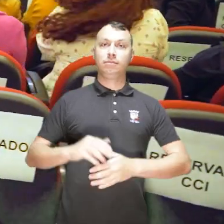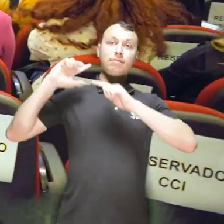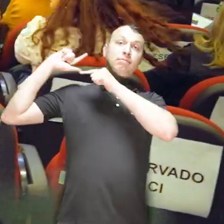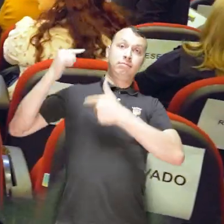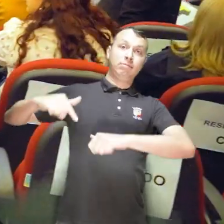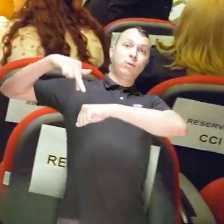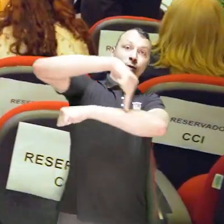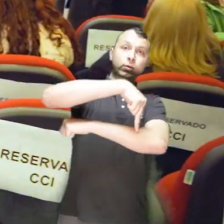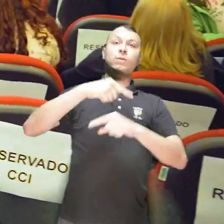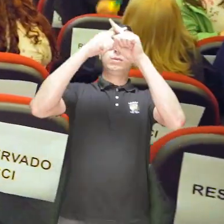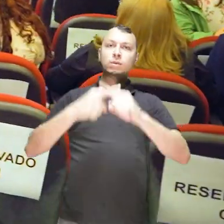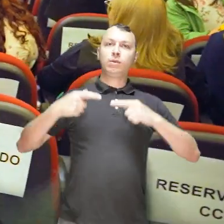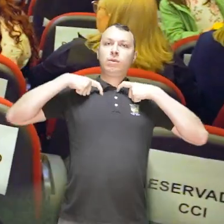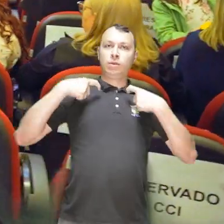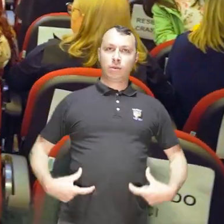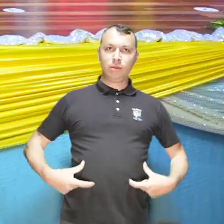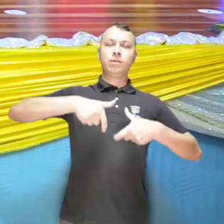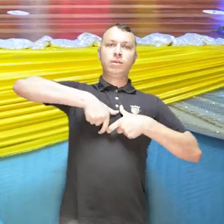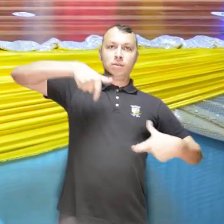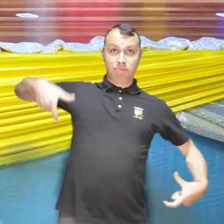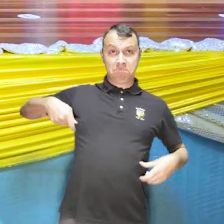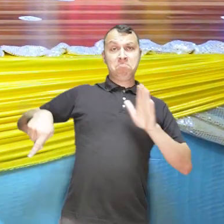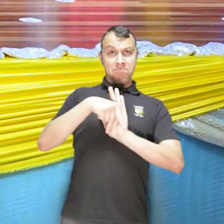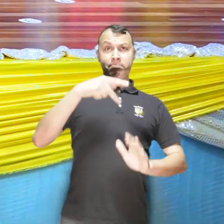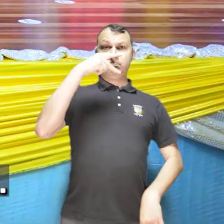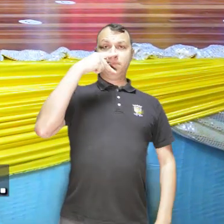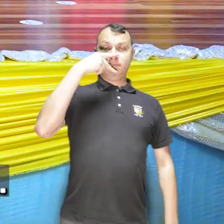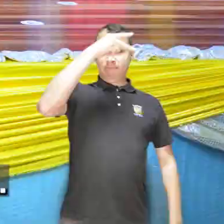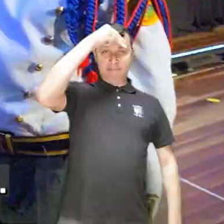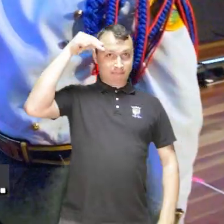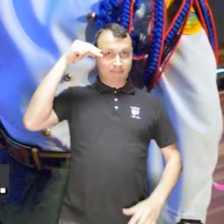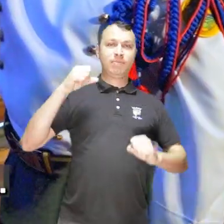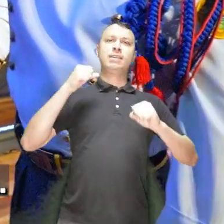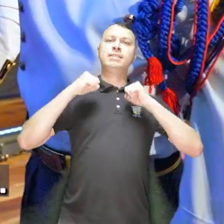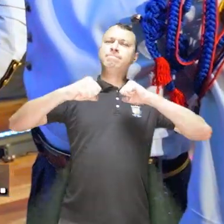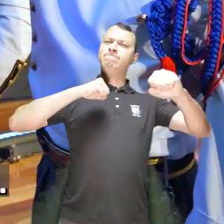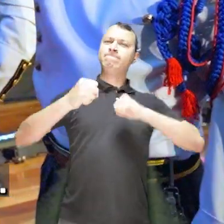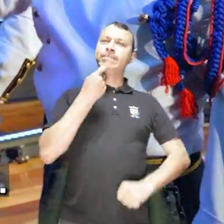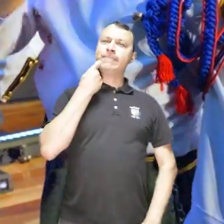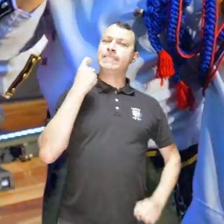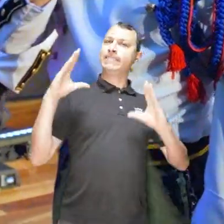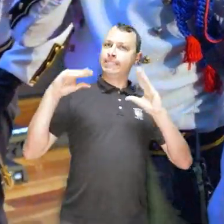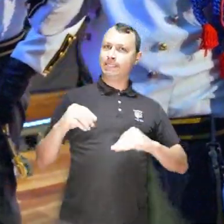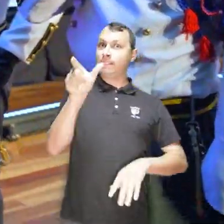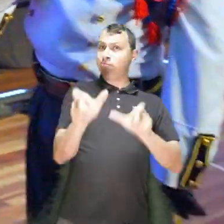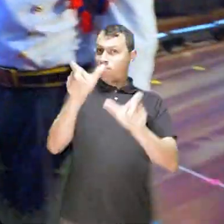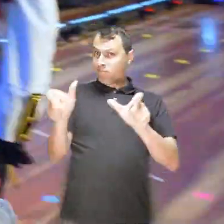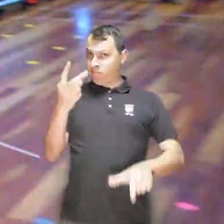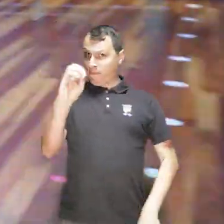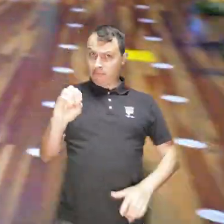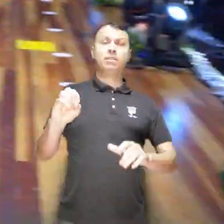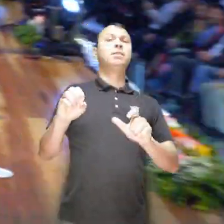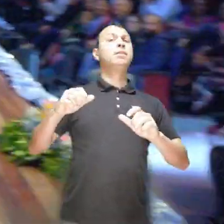O tradicional concurso de Miss e Mister Melhor Idade, promovido pela Prefeitura Municipal de Pinhais, movimentou a noite da última sexta-feira. 20 candidatos,